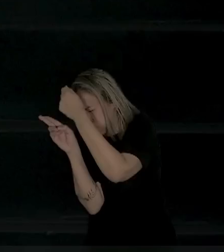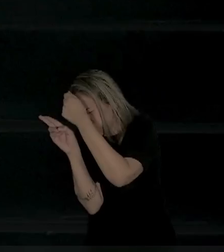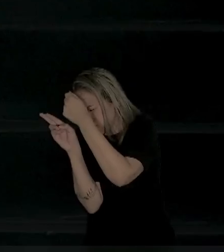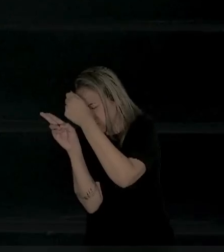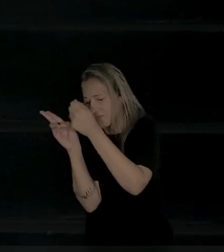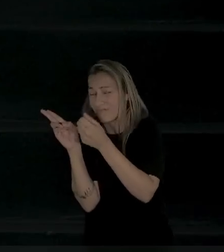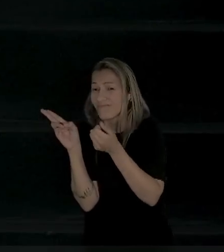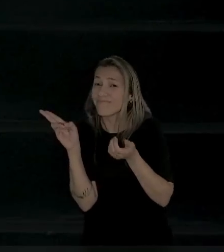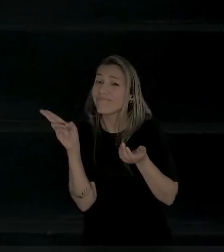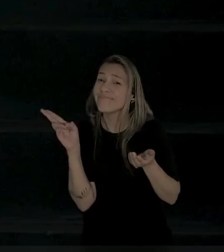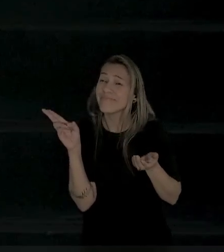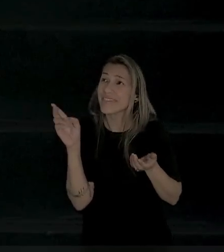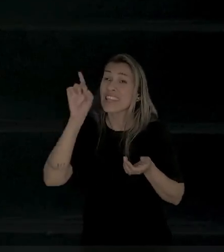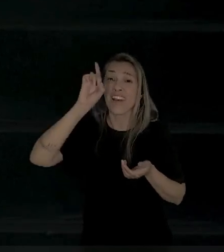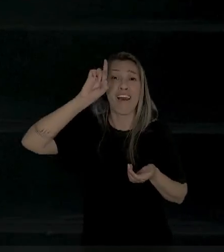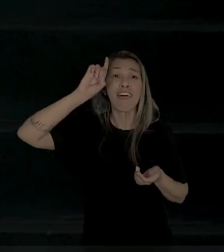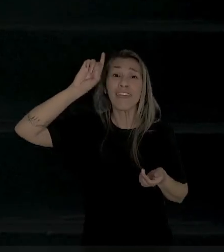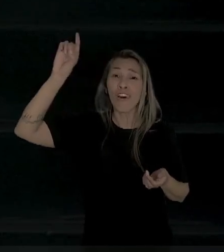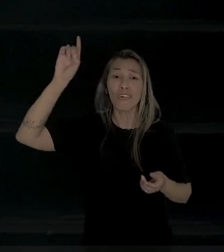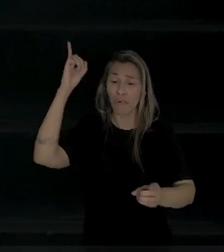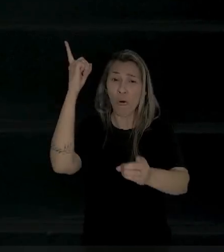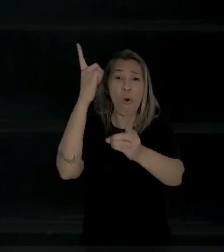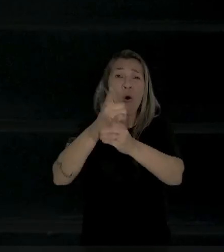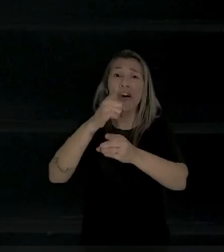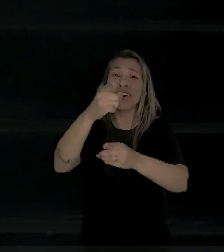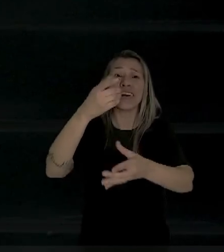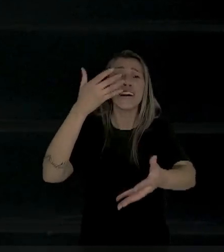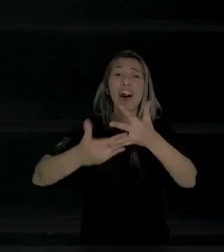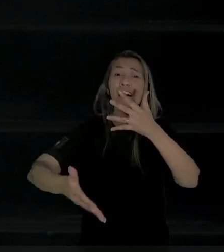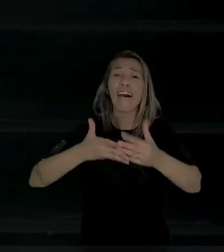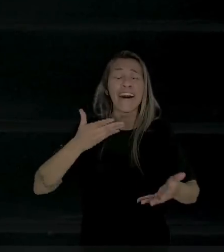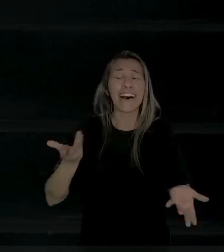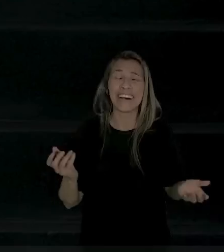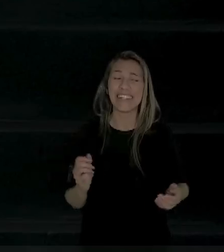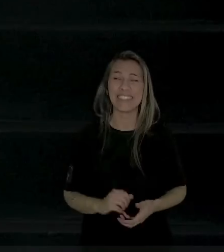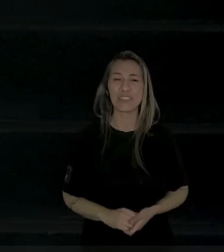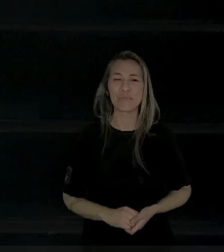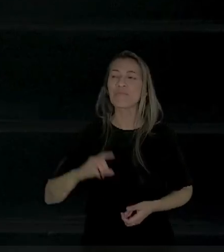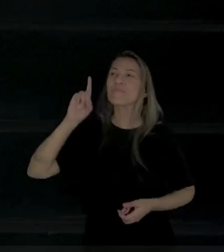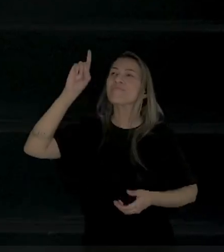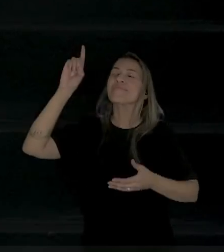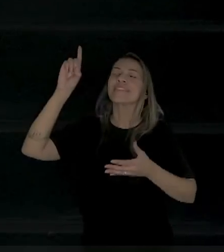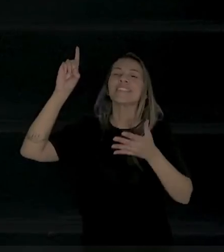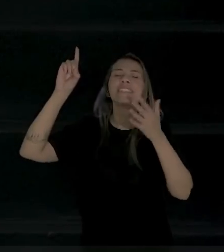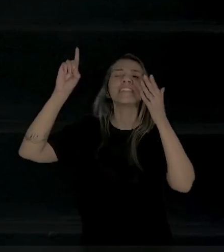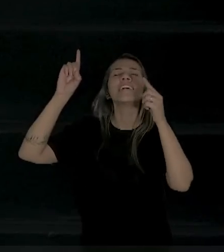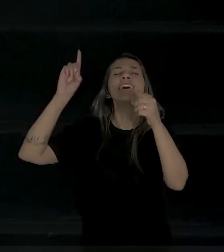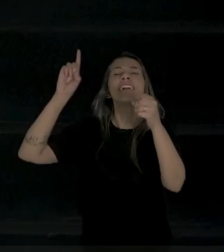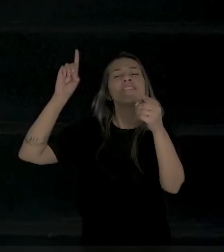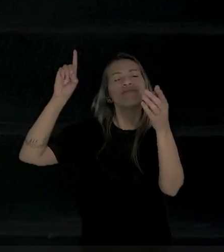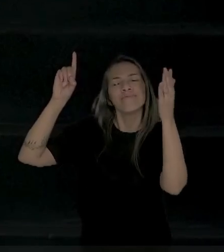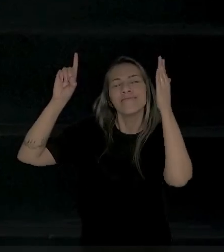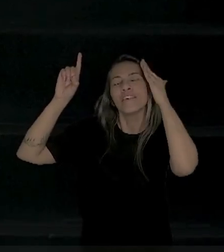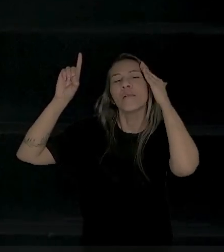de uma caverna Ele vai te achar. Ele vai te achar. Mas Ele quer que você saiba que Ele não está no meio de toda